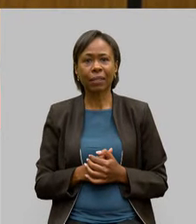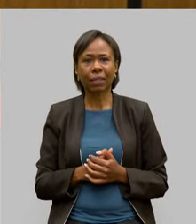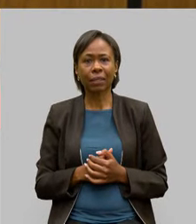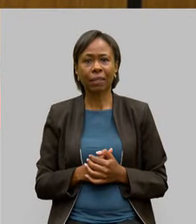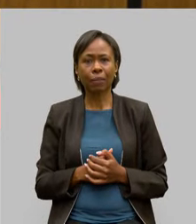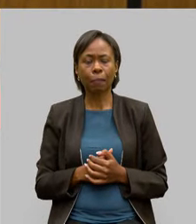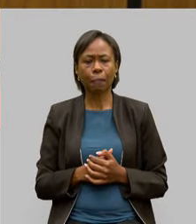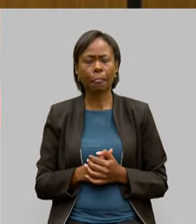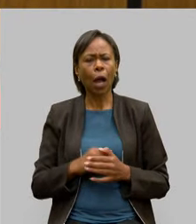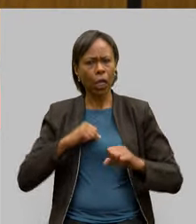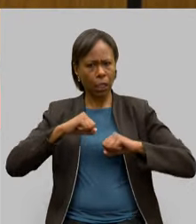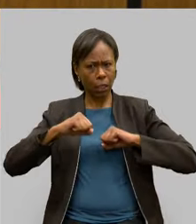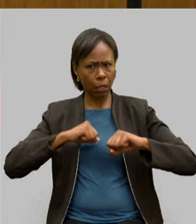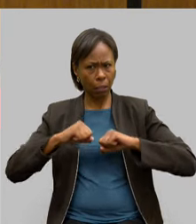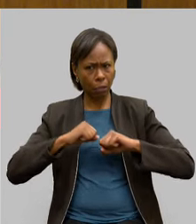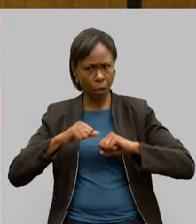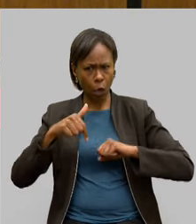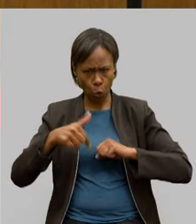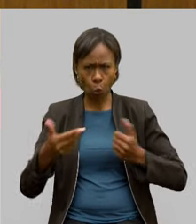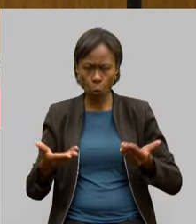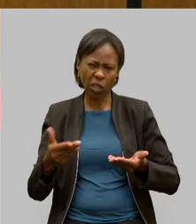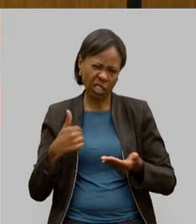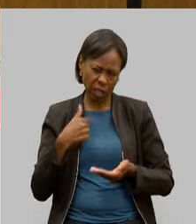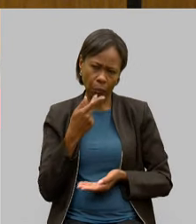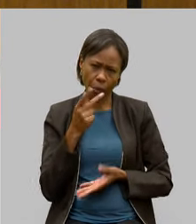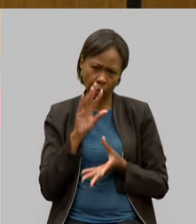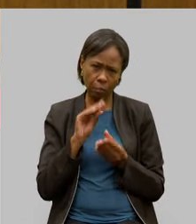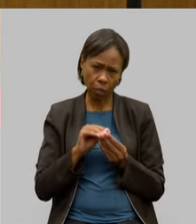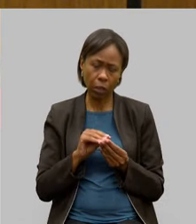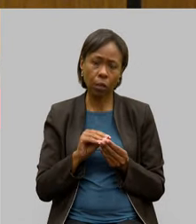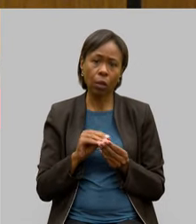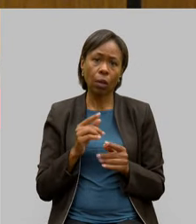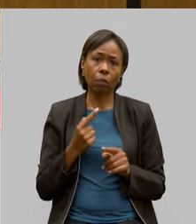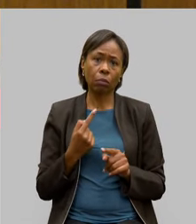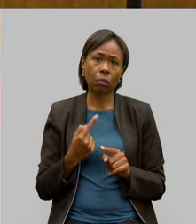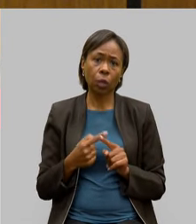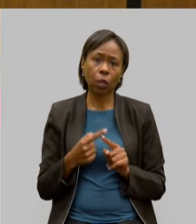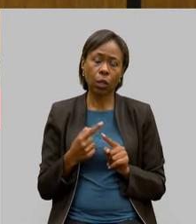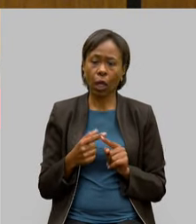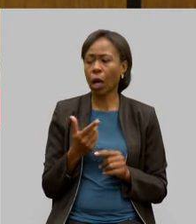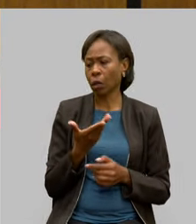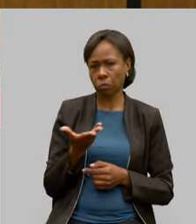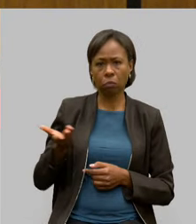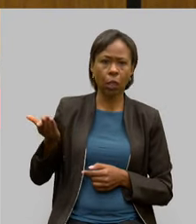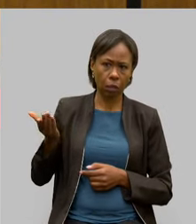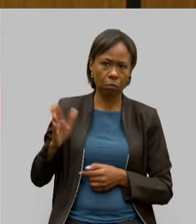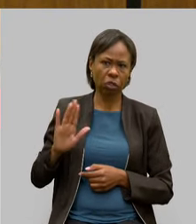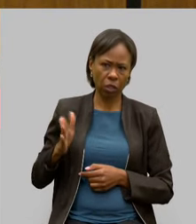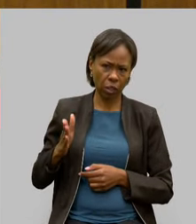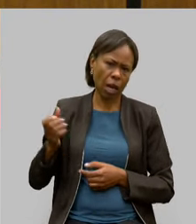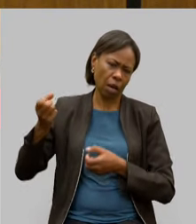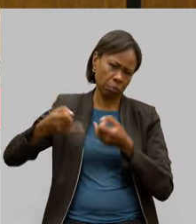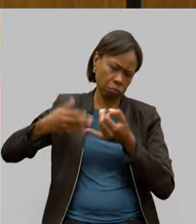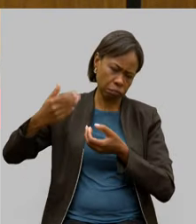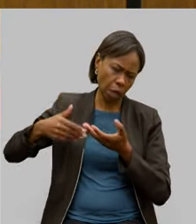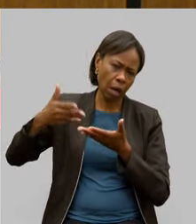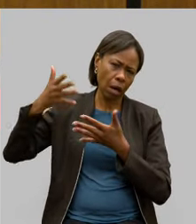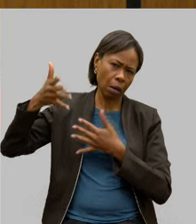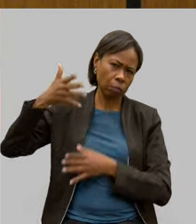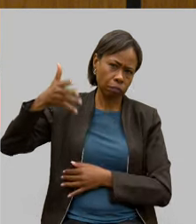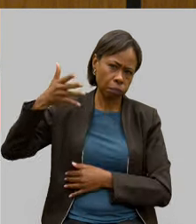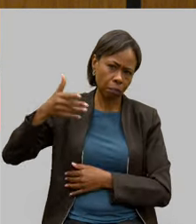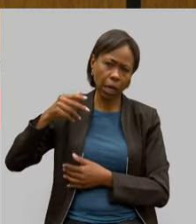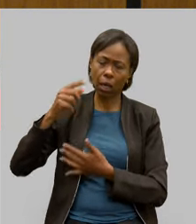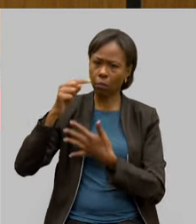que a gente faz hoje E aí eu vou ser breve justamente porque os meus pares já fizeram e fazem eh considerações